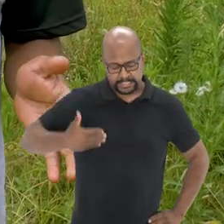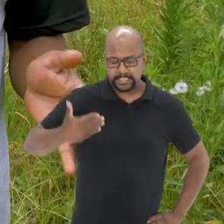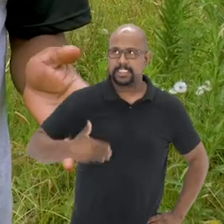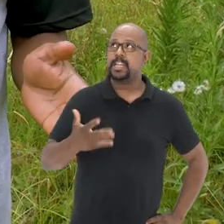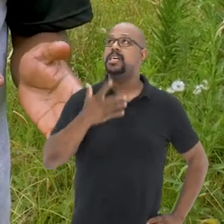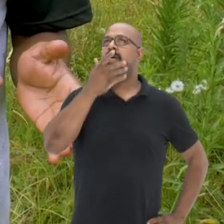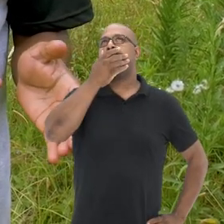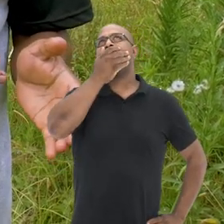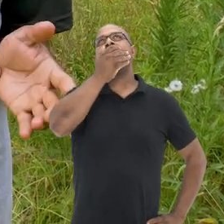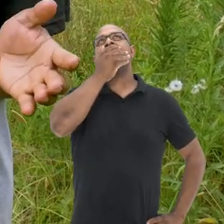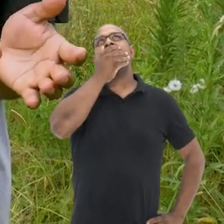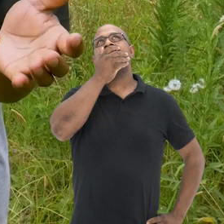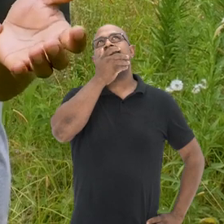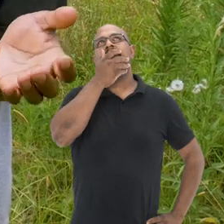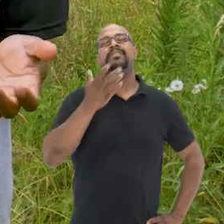tem sido,